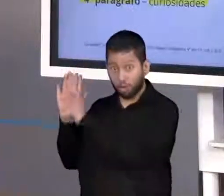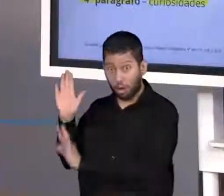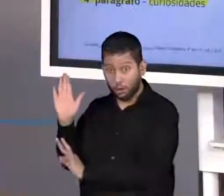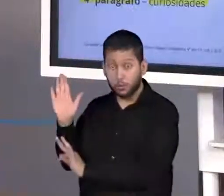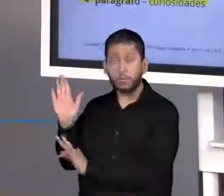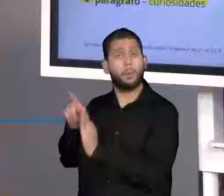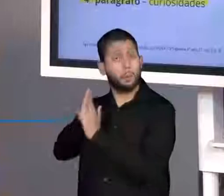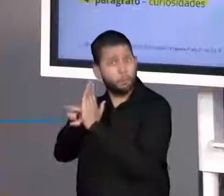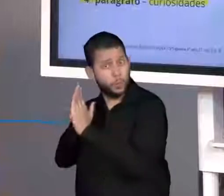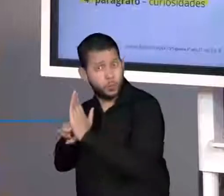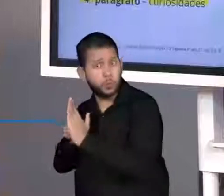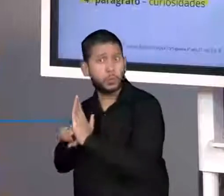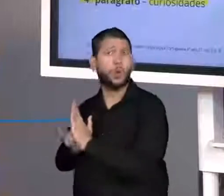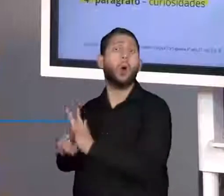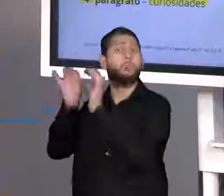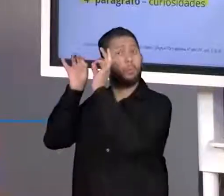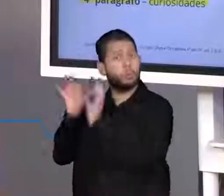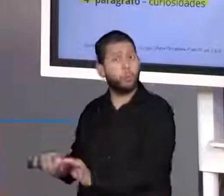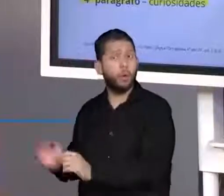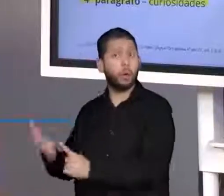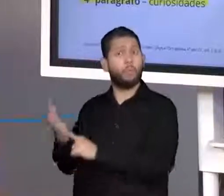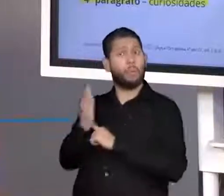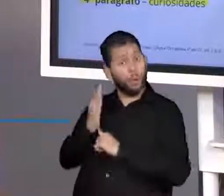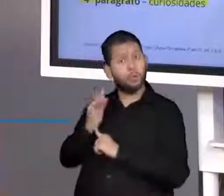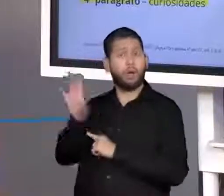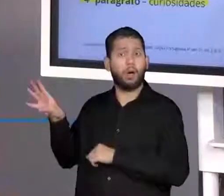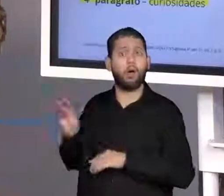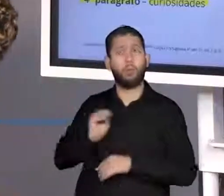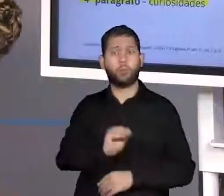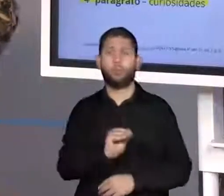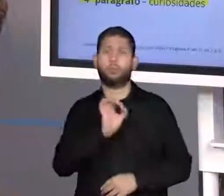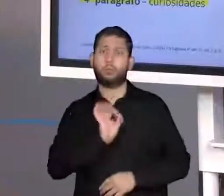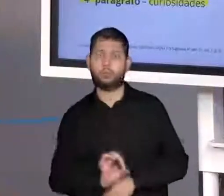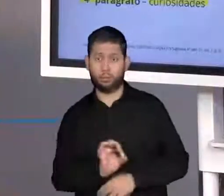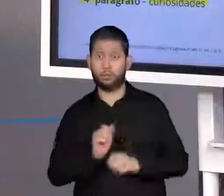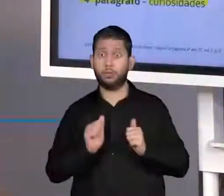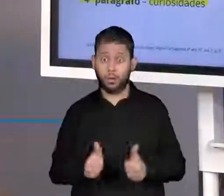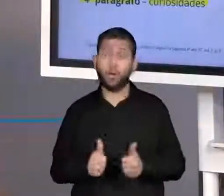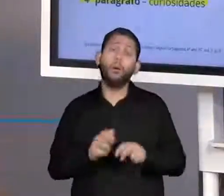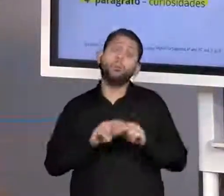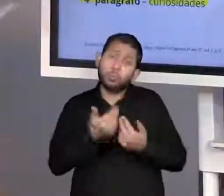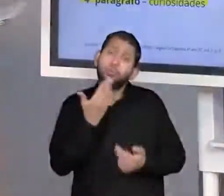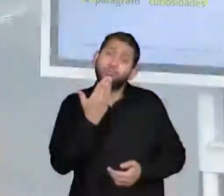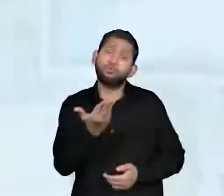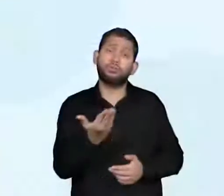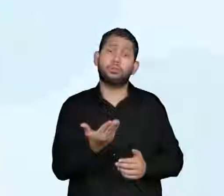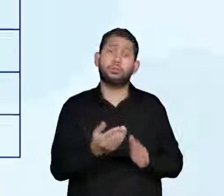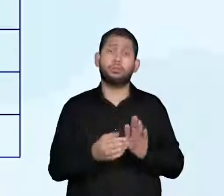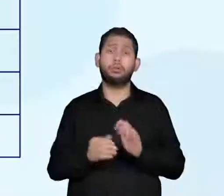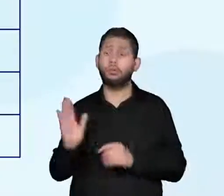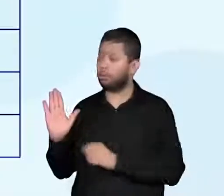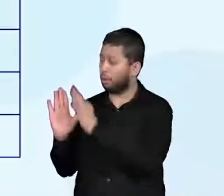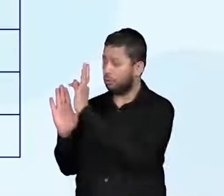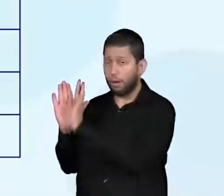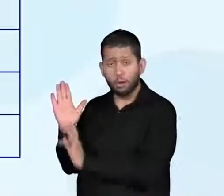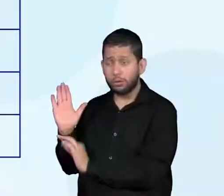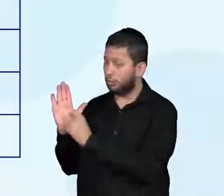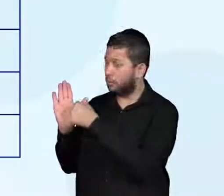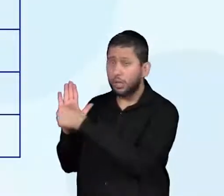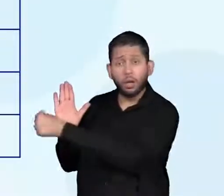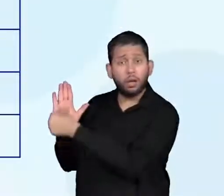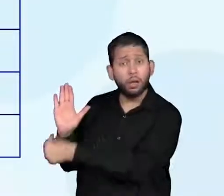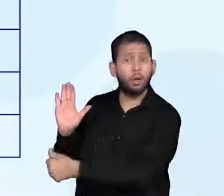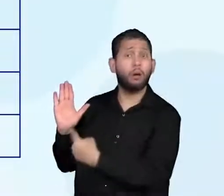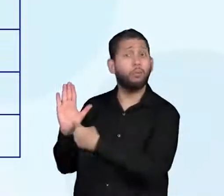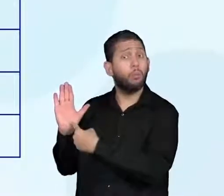grafar as informações antes de reproduzir e fazer o seu verbete. Essa atividade eu vou deixar para vocês fazerem aí